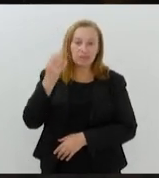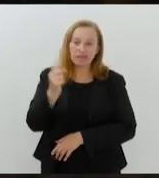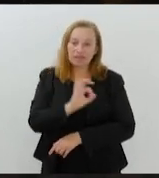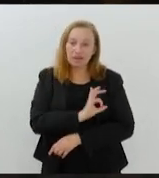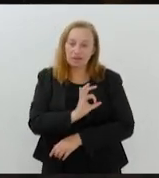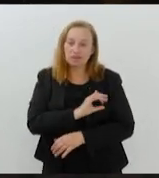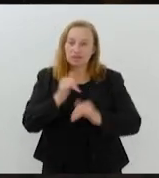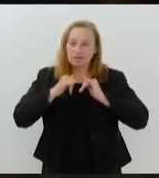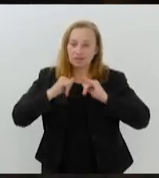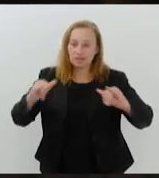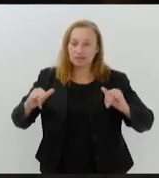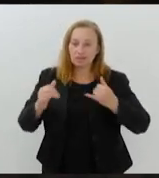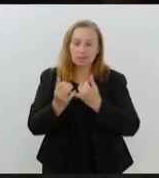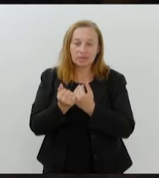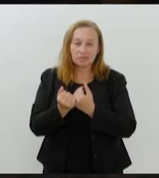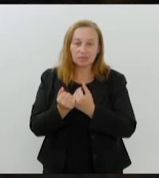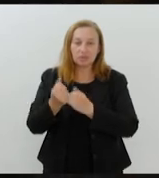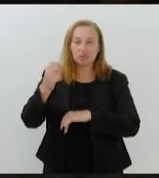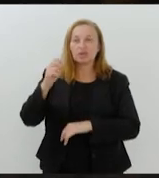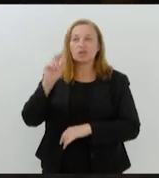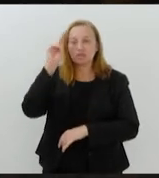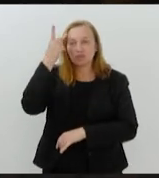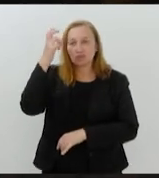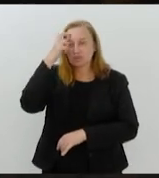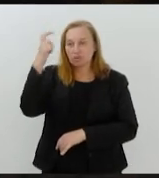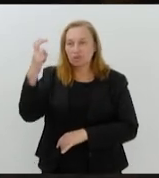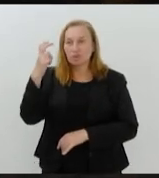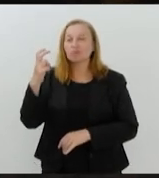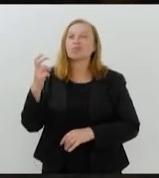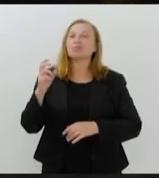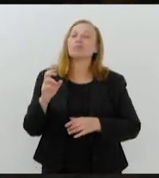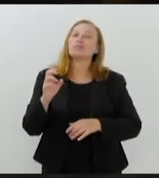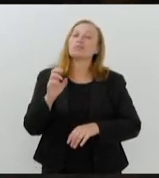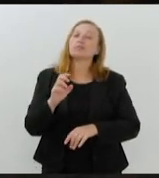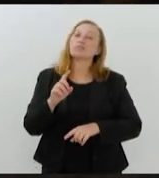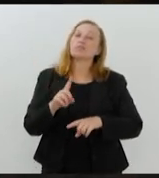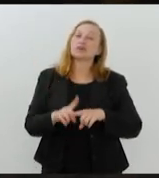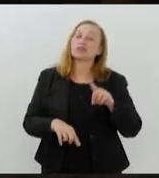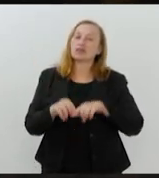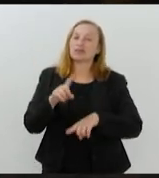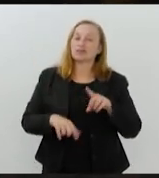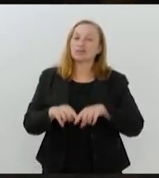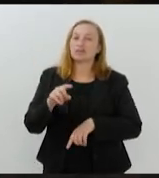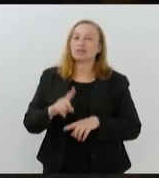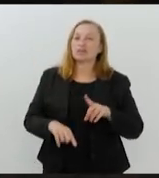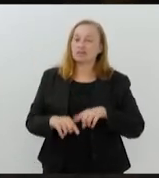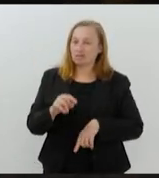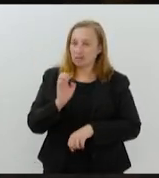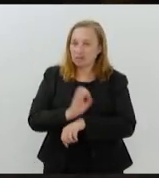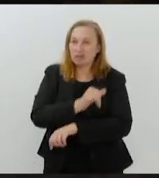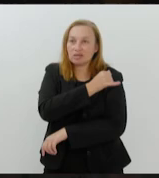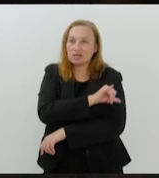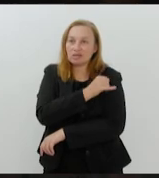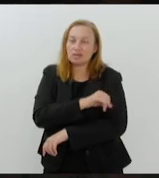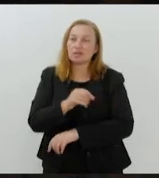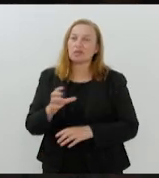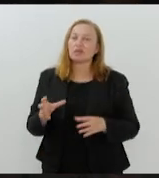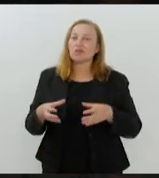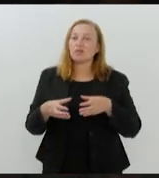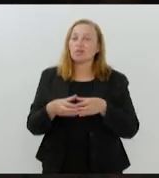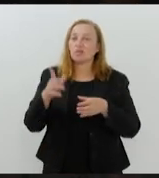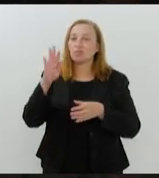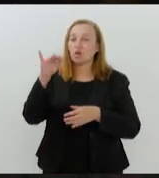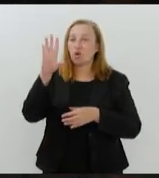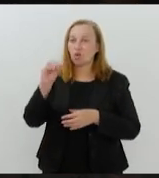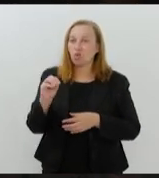que declara patrimônio histórico, cultural e material do Estado do Rio de Janeiro, o bloco Cacique de Ramos e da Outras Providências.